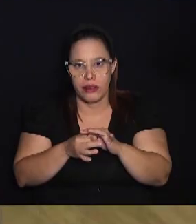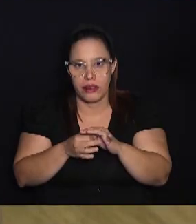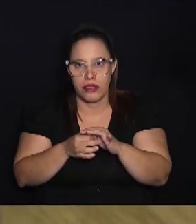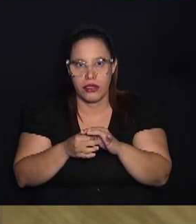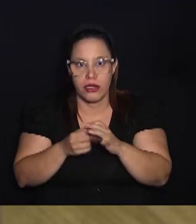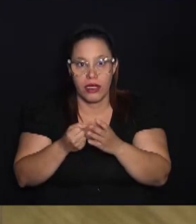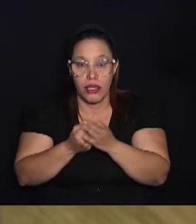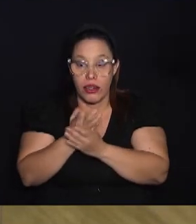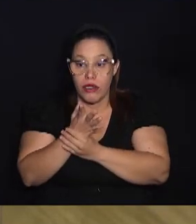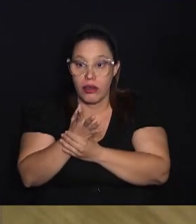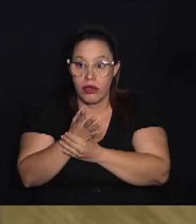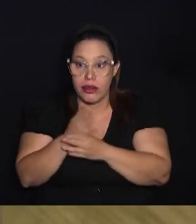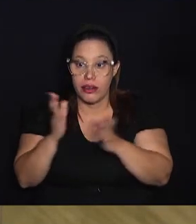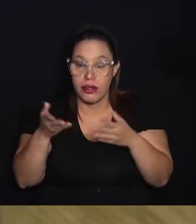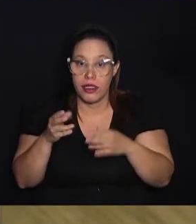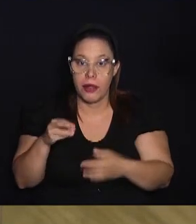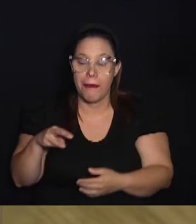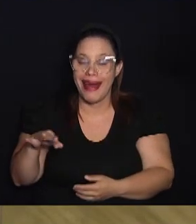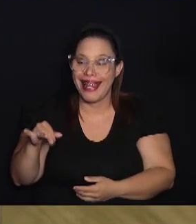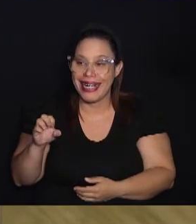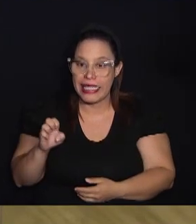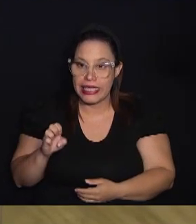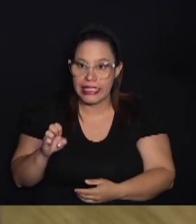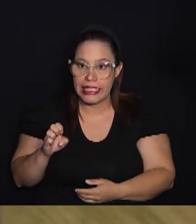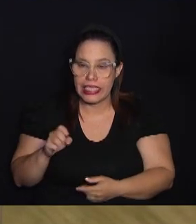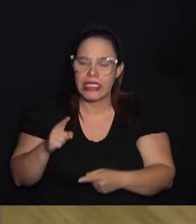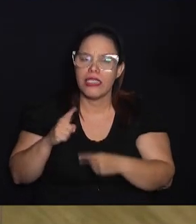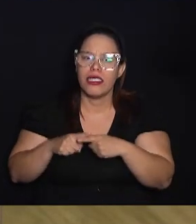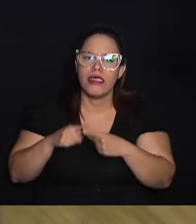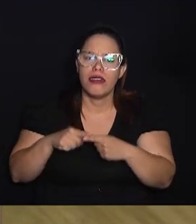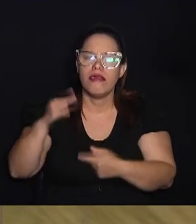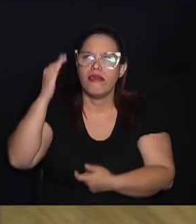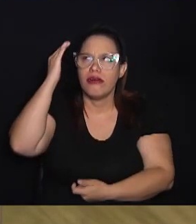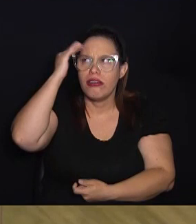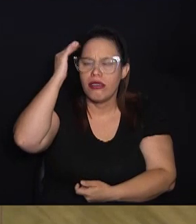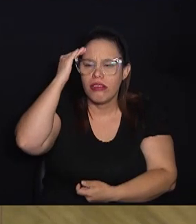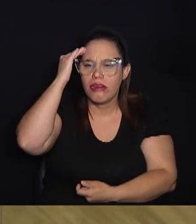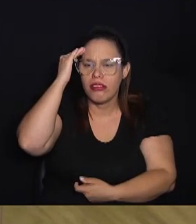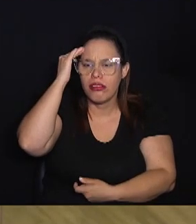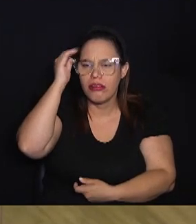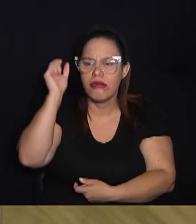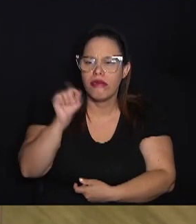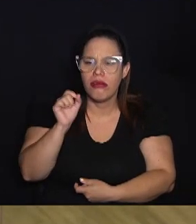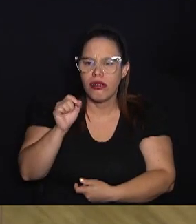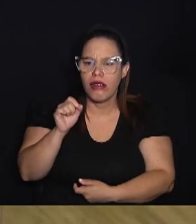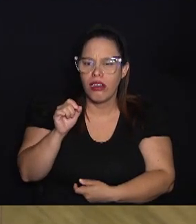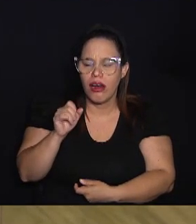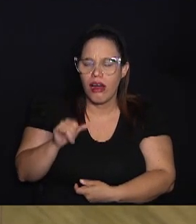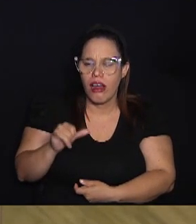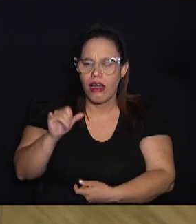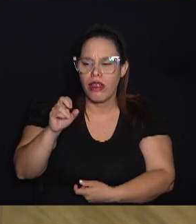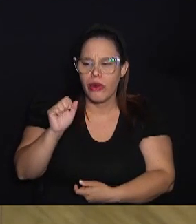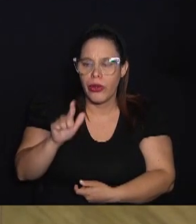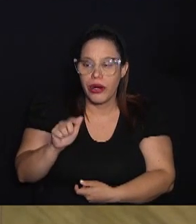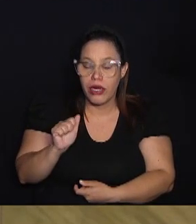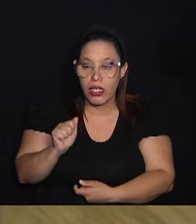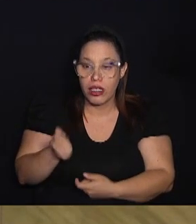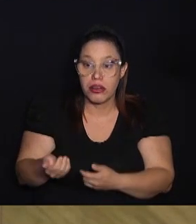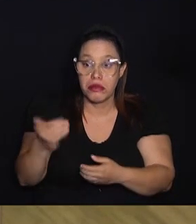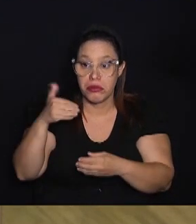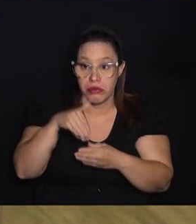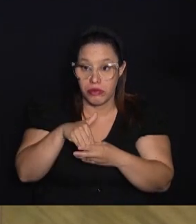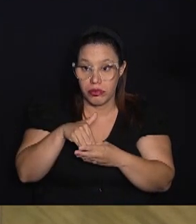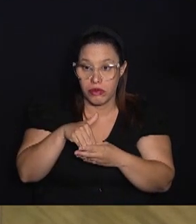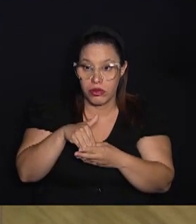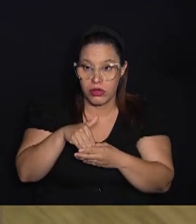eh falando com Marie porque eu quero entender essa questão aí da yoga né como é que ela entra eh